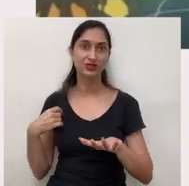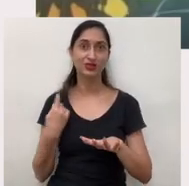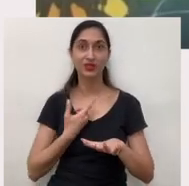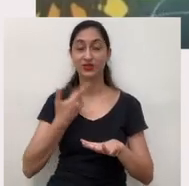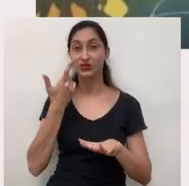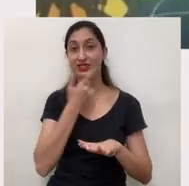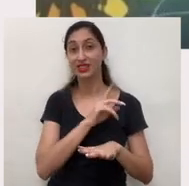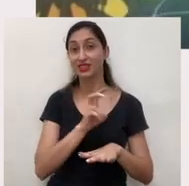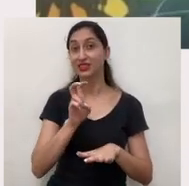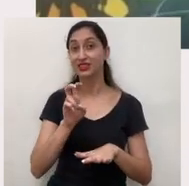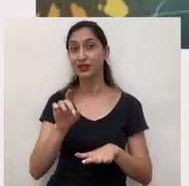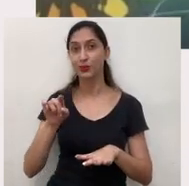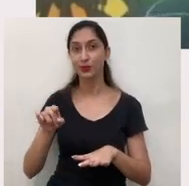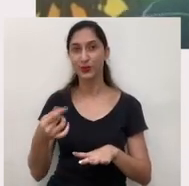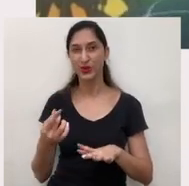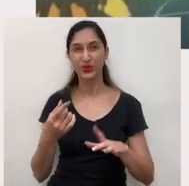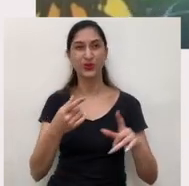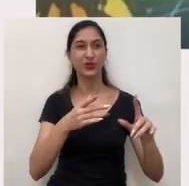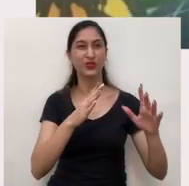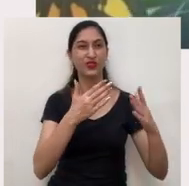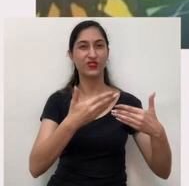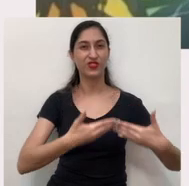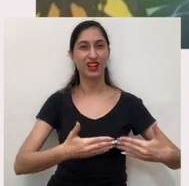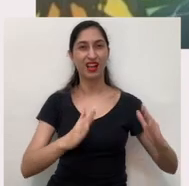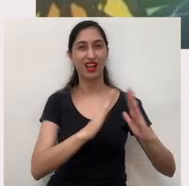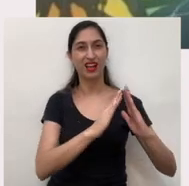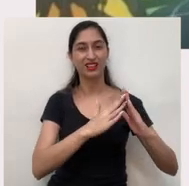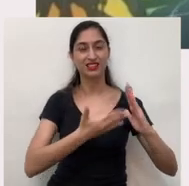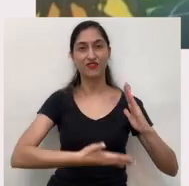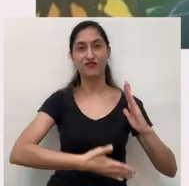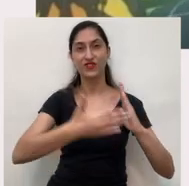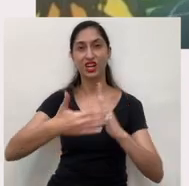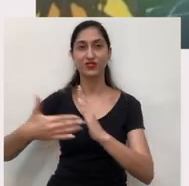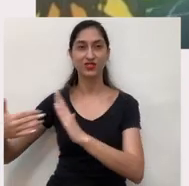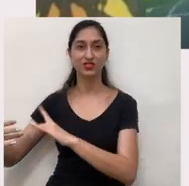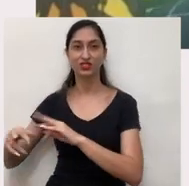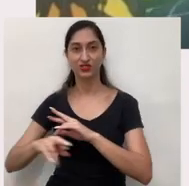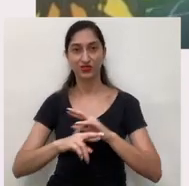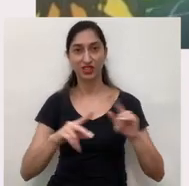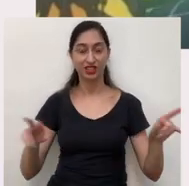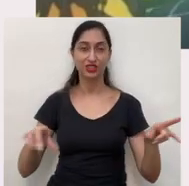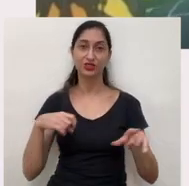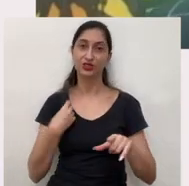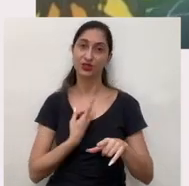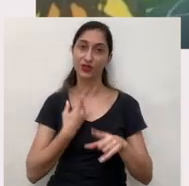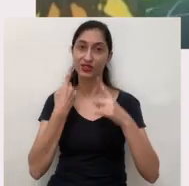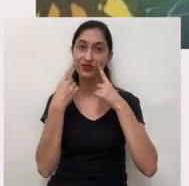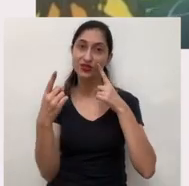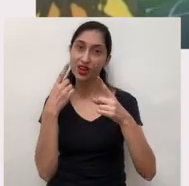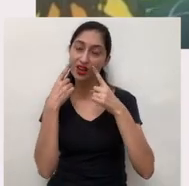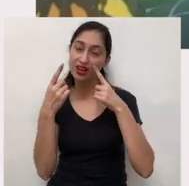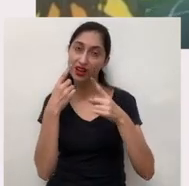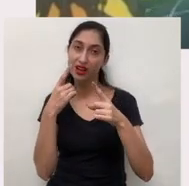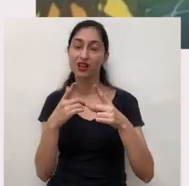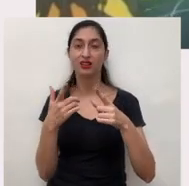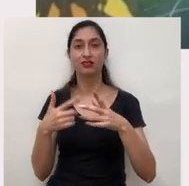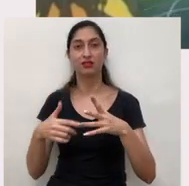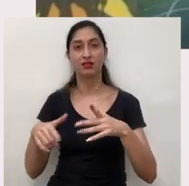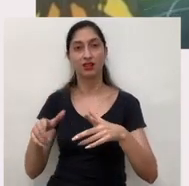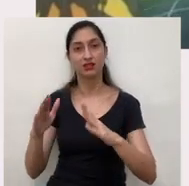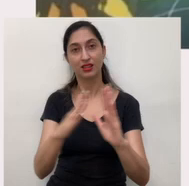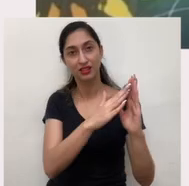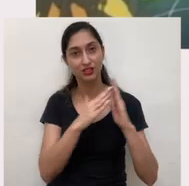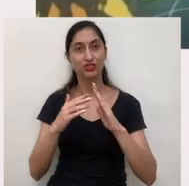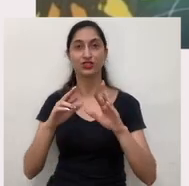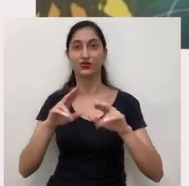5.000 fachadas diferentes aqui juntos e novos olhares para esses antimonumentos da cidade, né? Então,